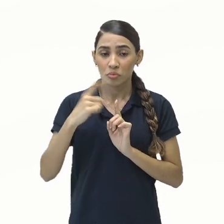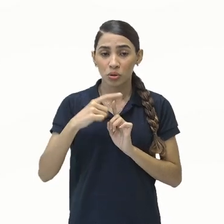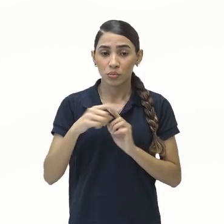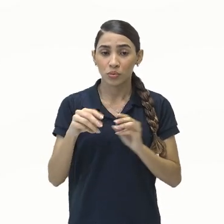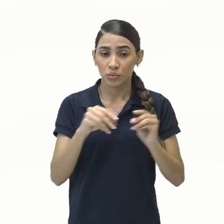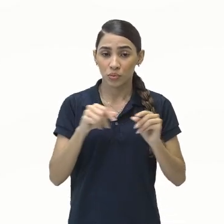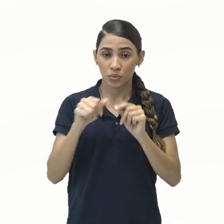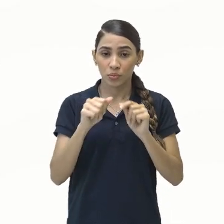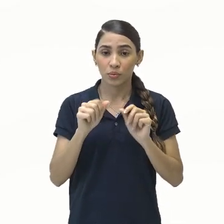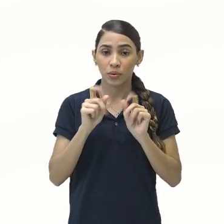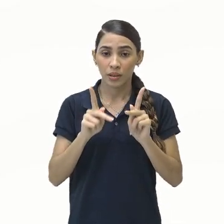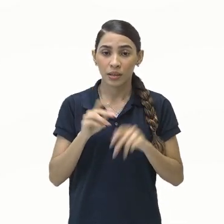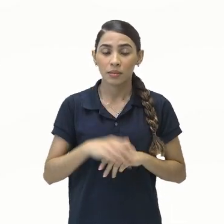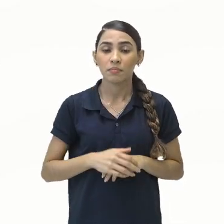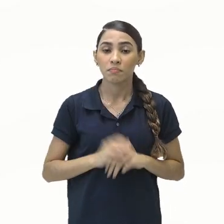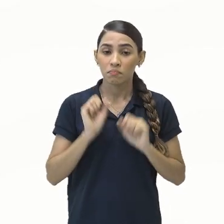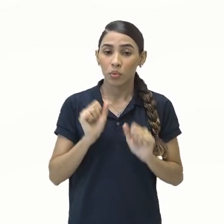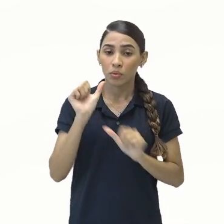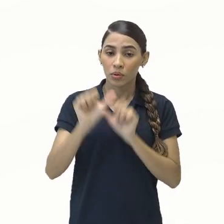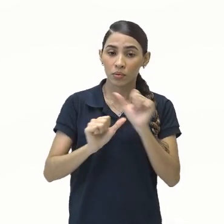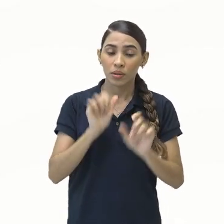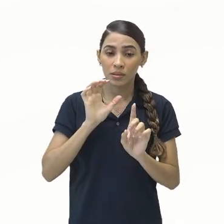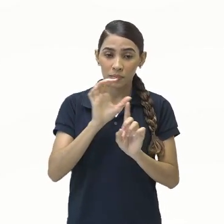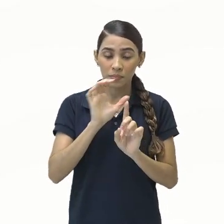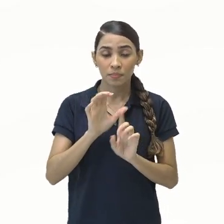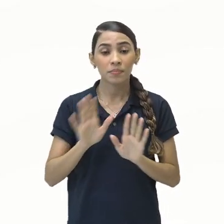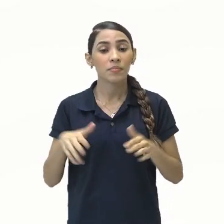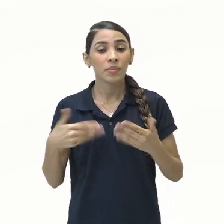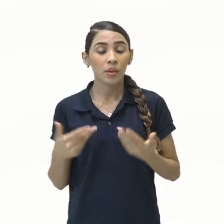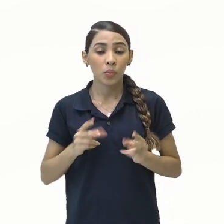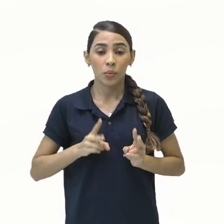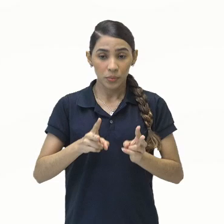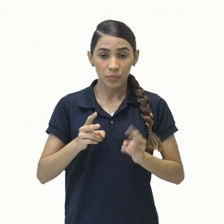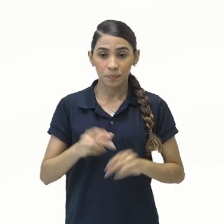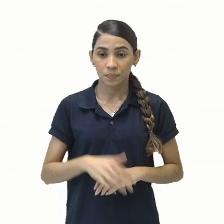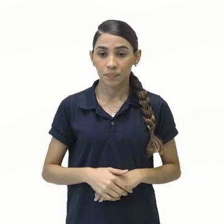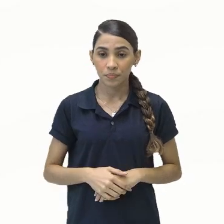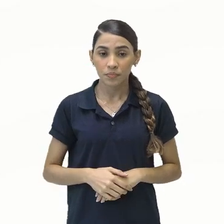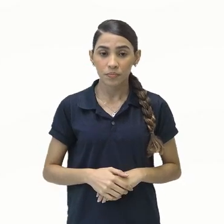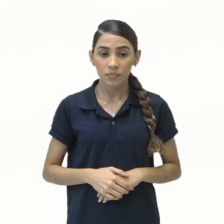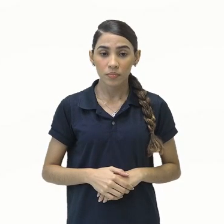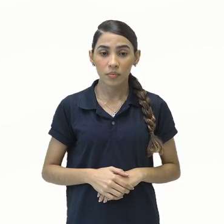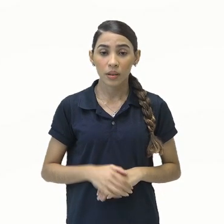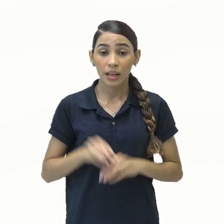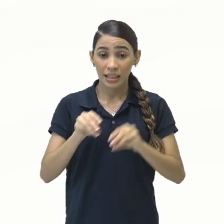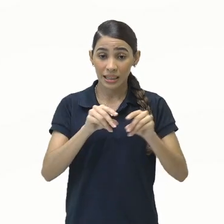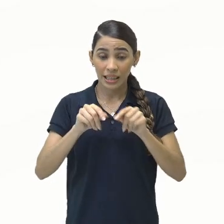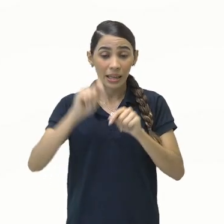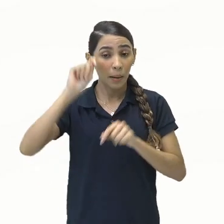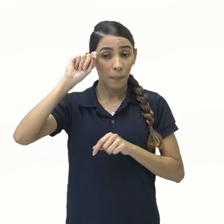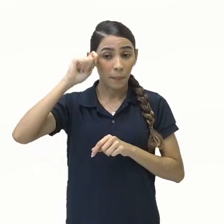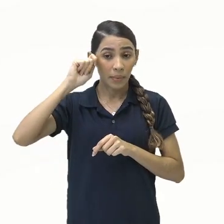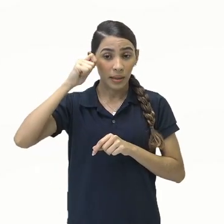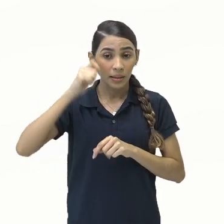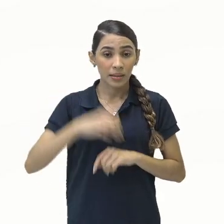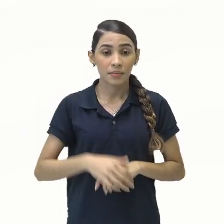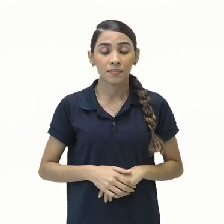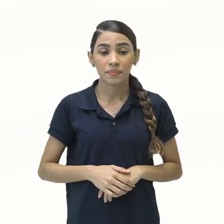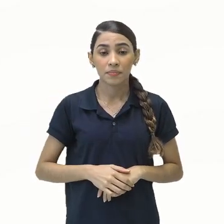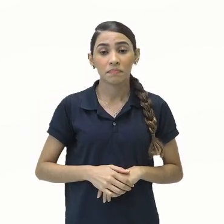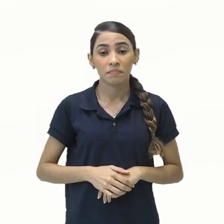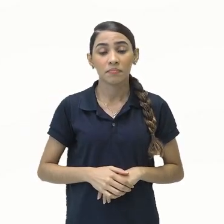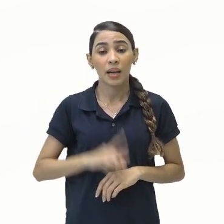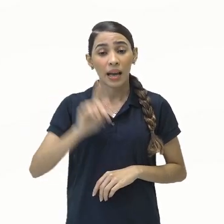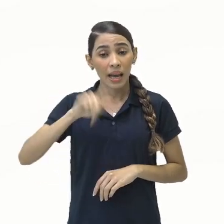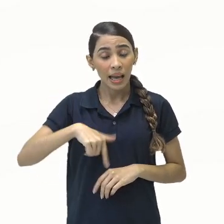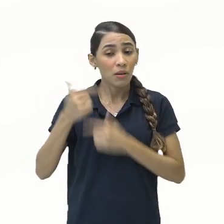solo, né, totalmente modificado pelo homem. Então, gente, continuando, a Terra Preta, né, é um